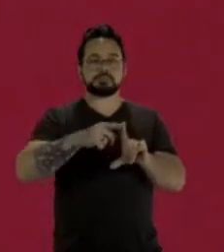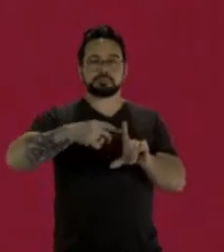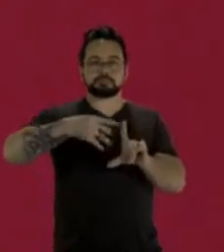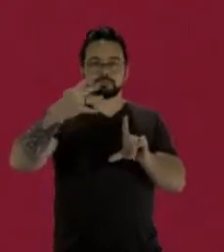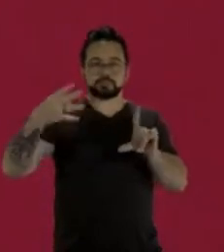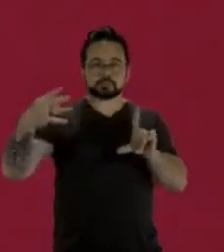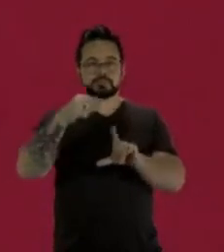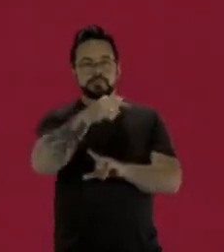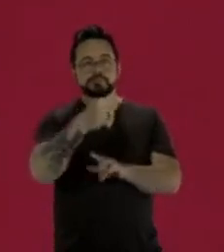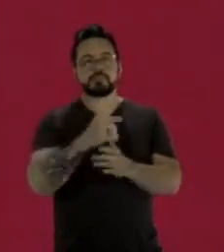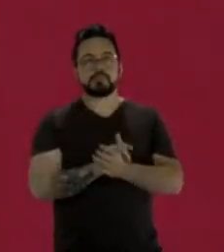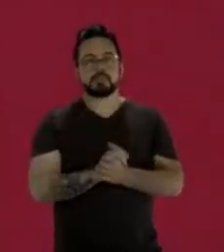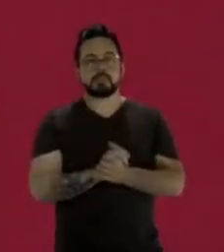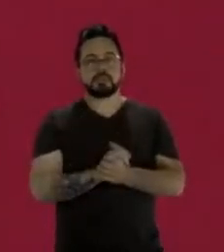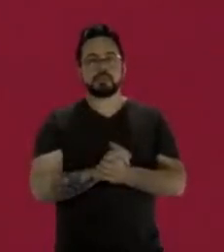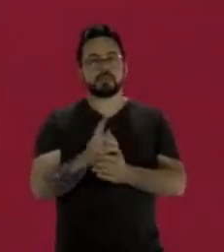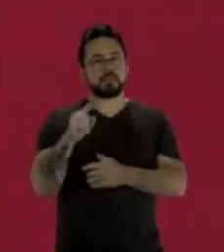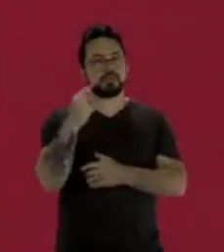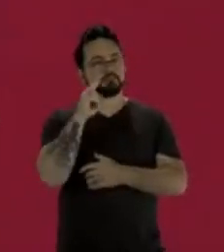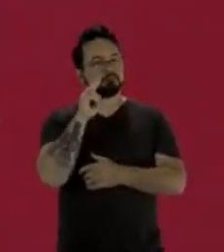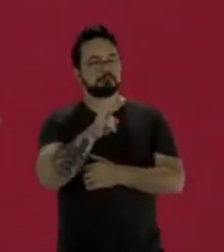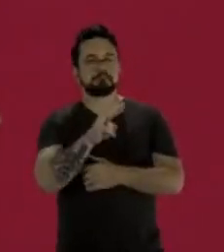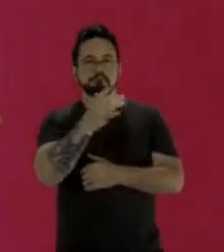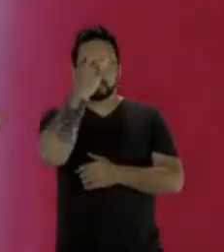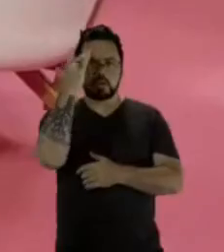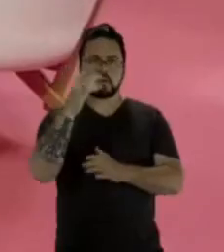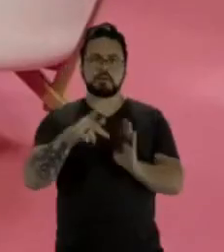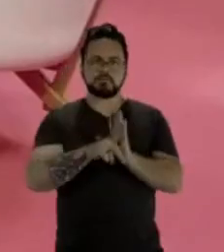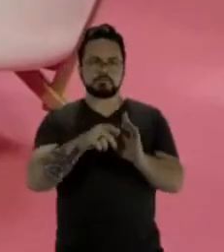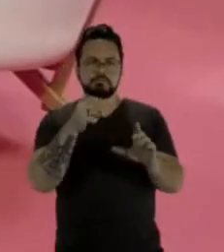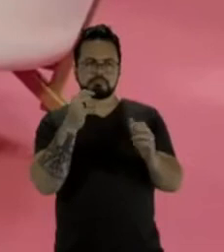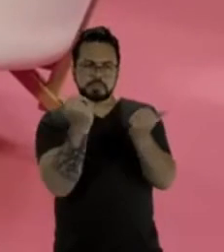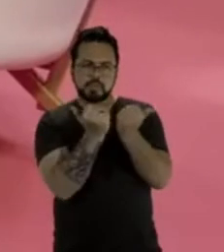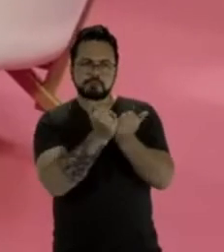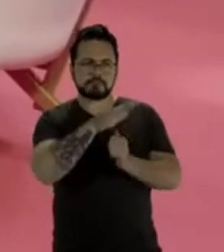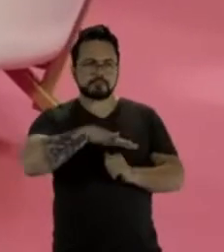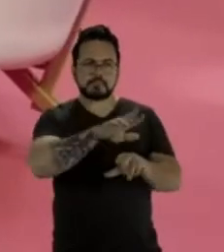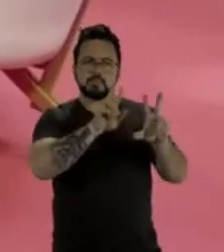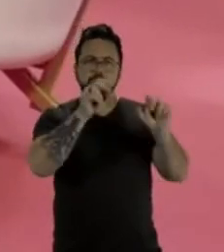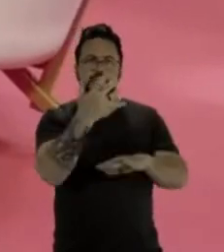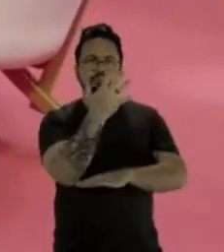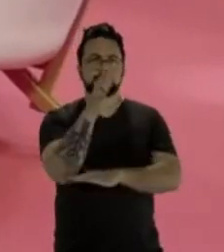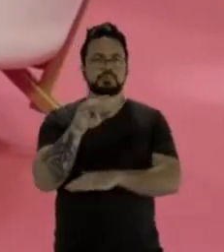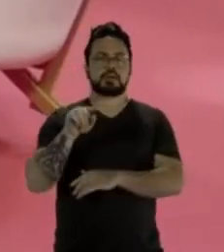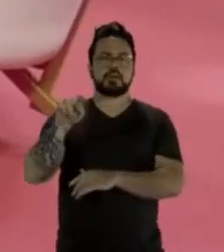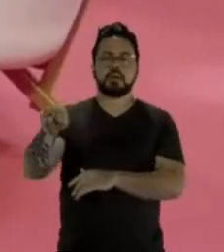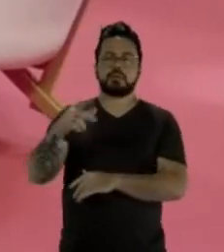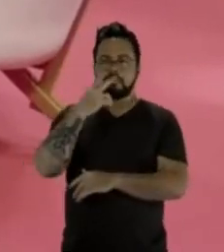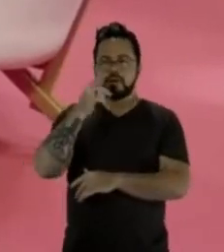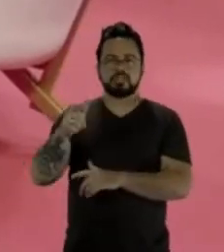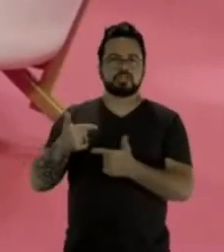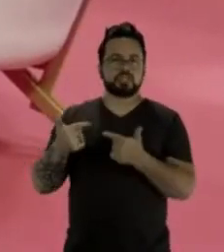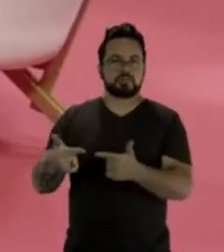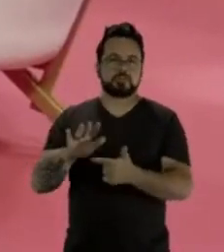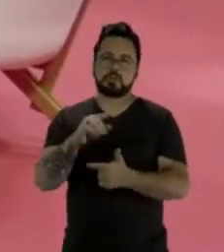que tristeza. Então, assim, quando a gente olha os ativistas e tal, obviamente tem aquela galera que fala, o eco chato,